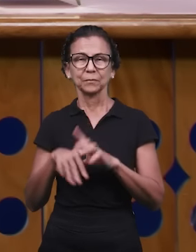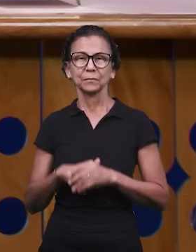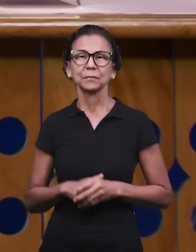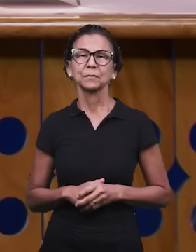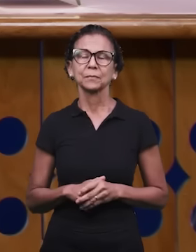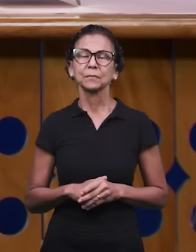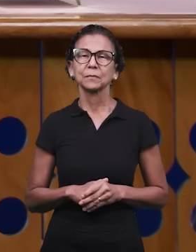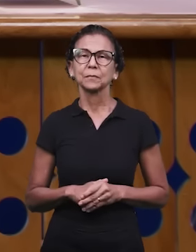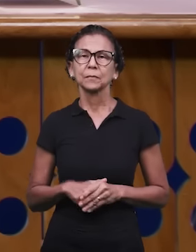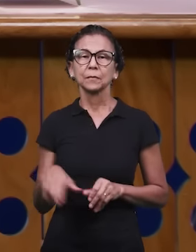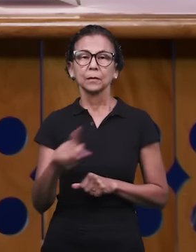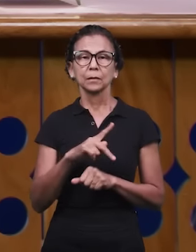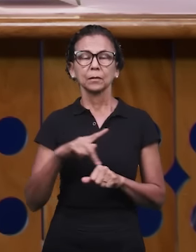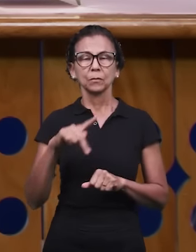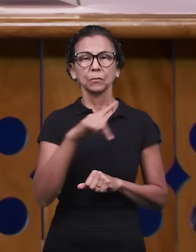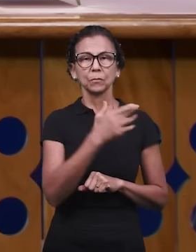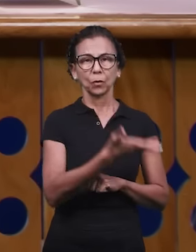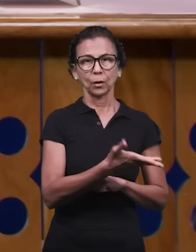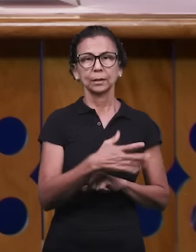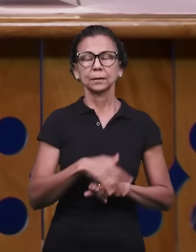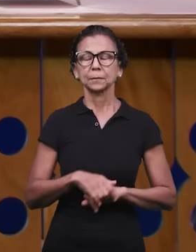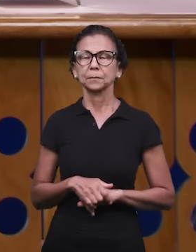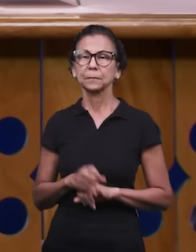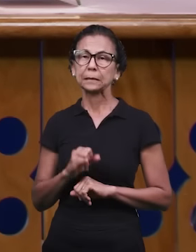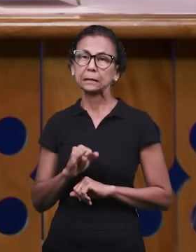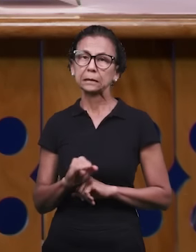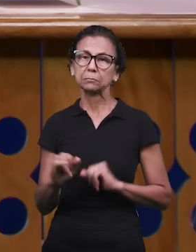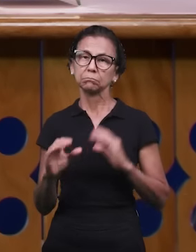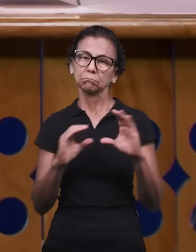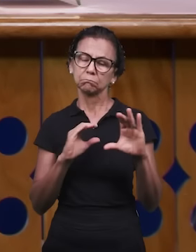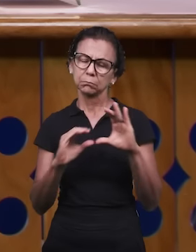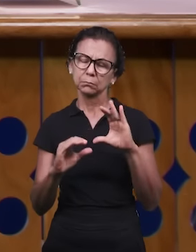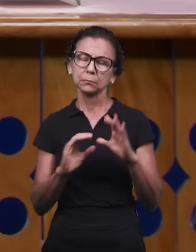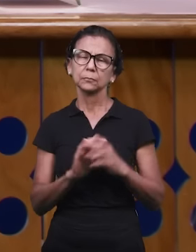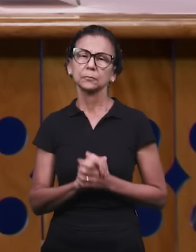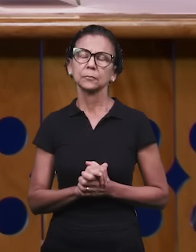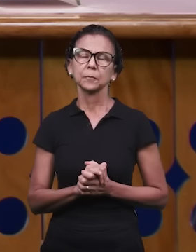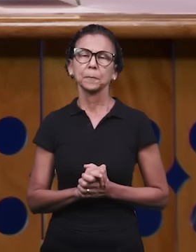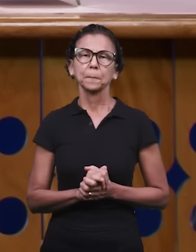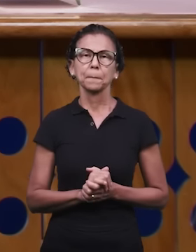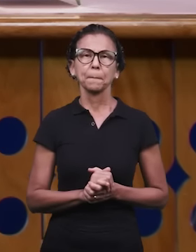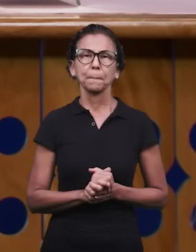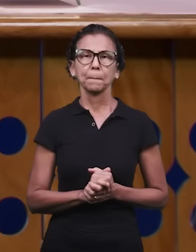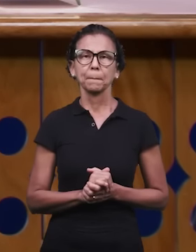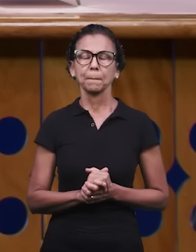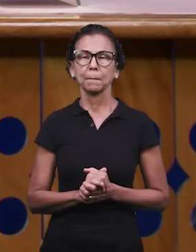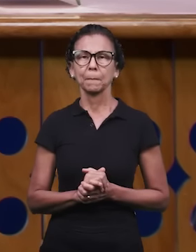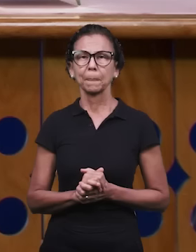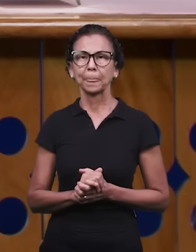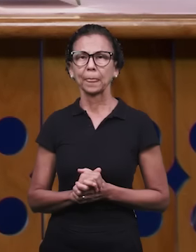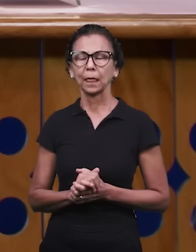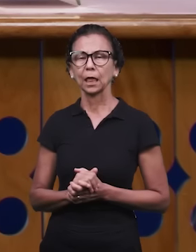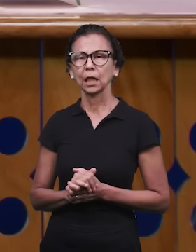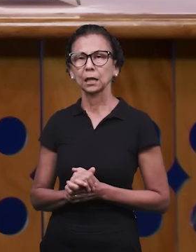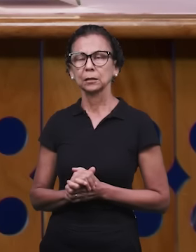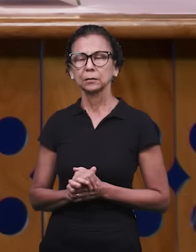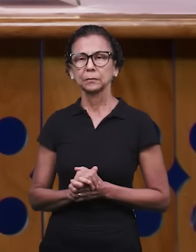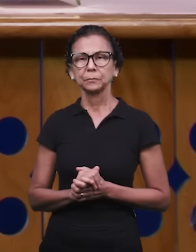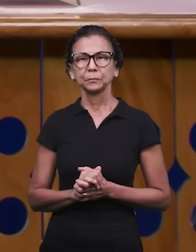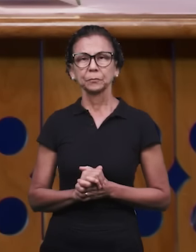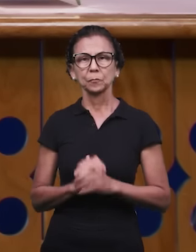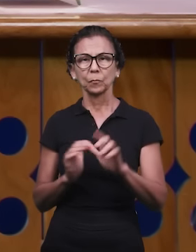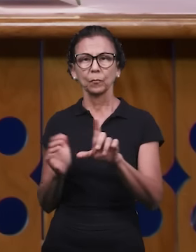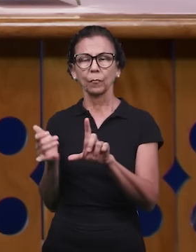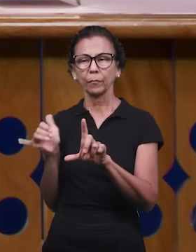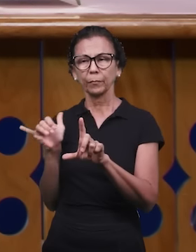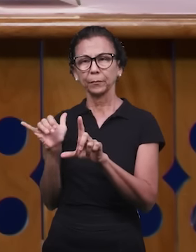queira se comunicar conosco, aproxime o seu celular desse QR Code, com a